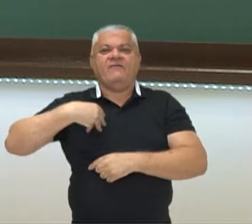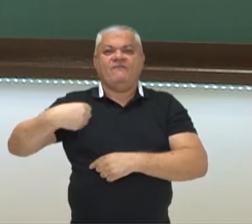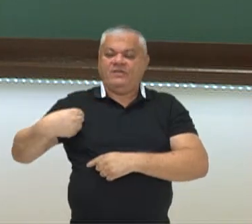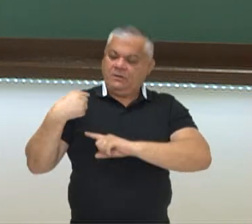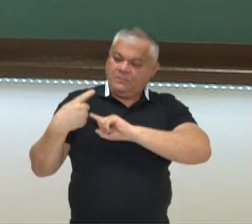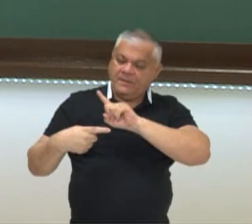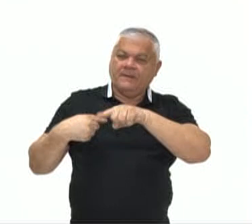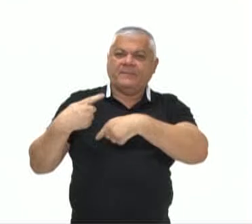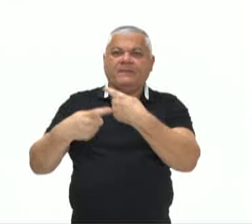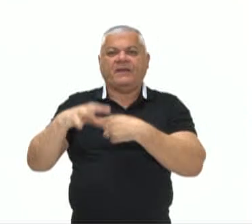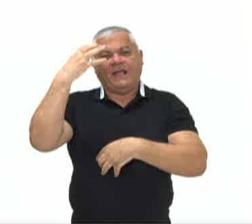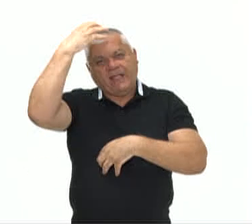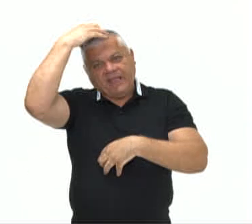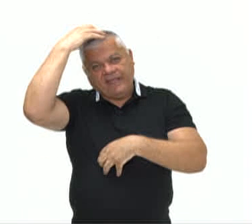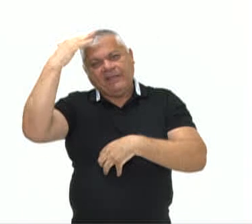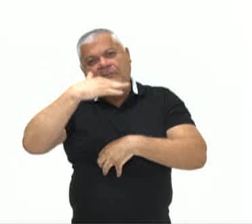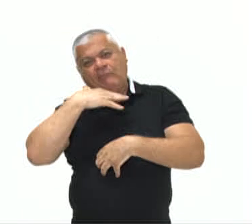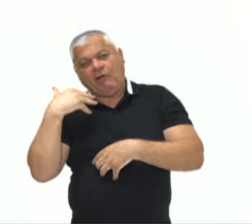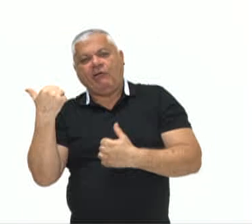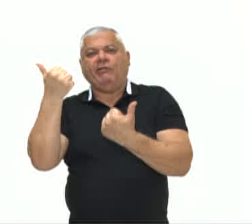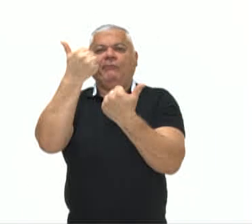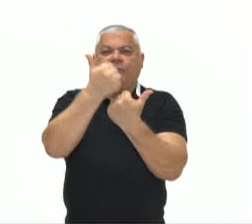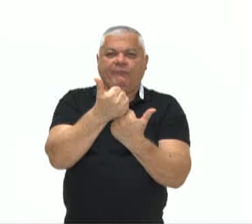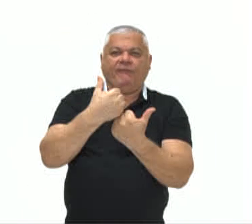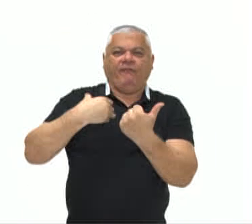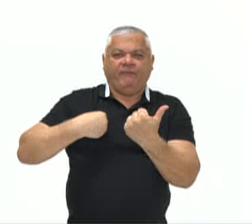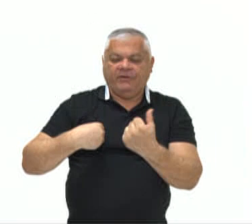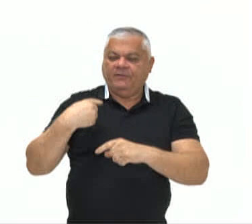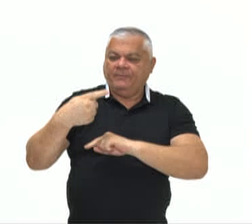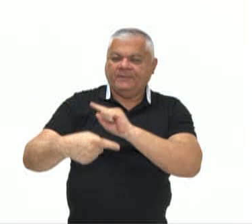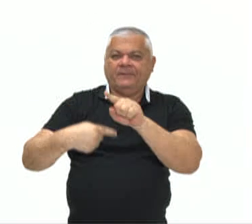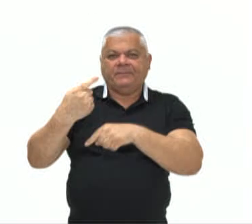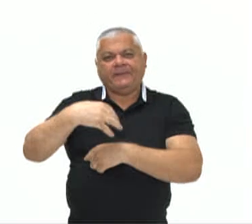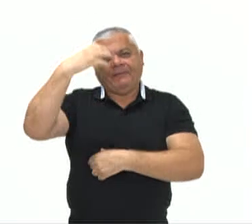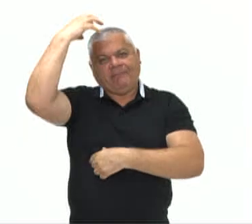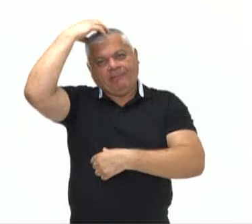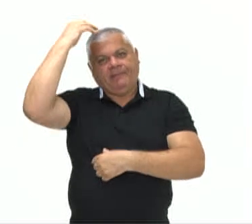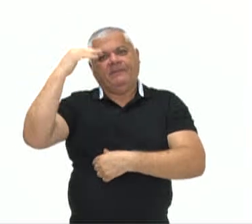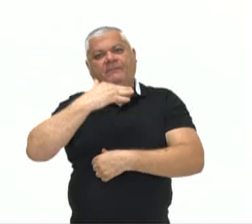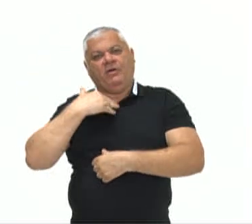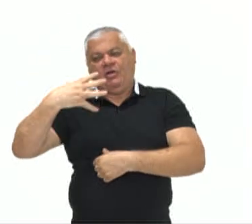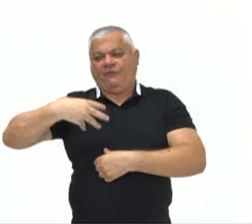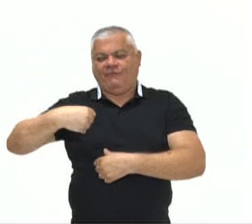hereditário, até a instituição do governo geral.